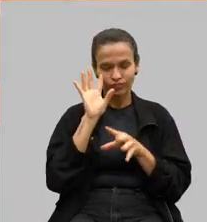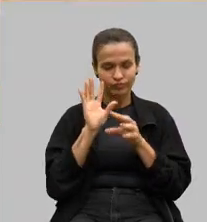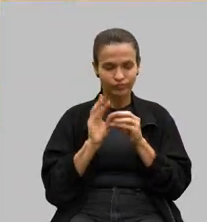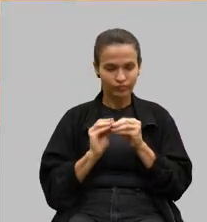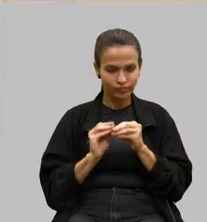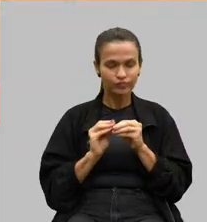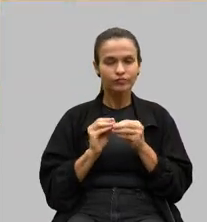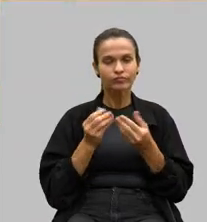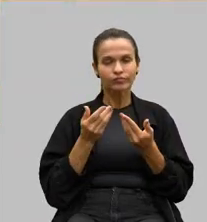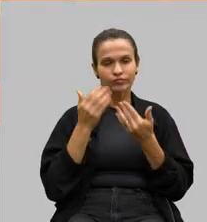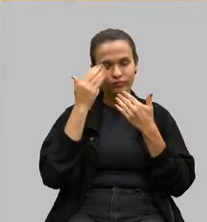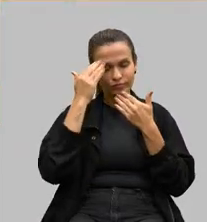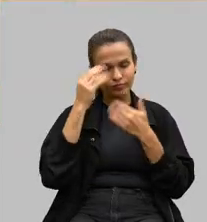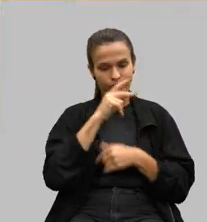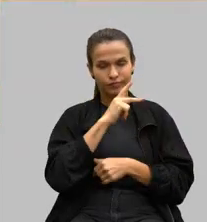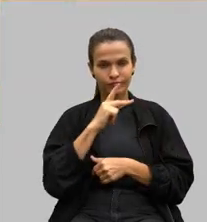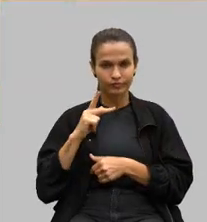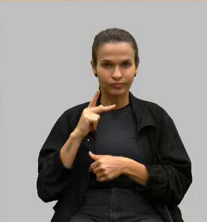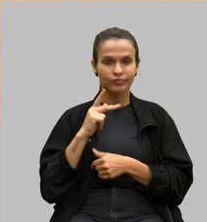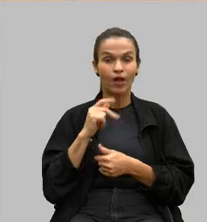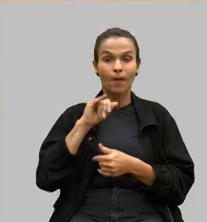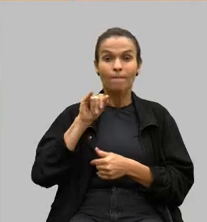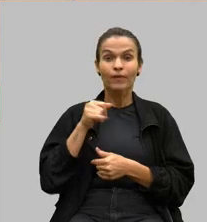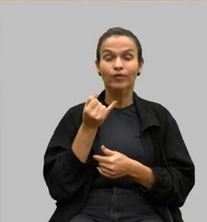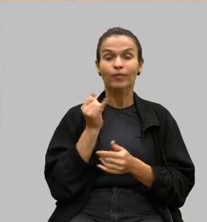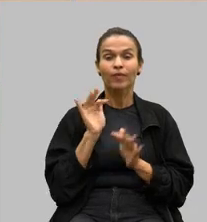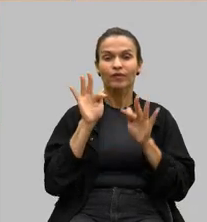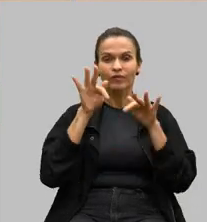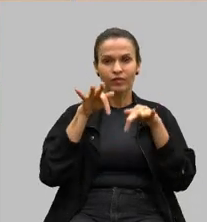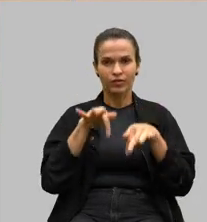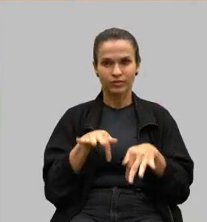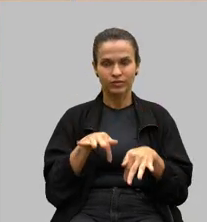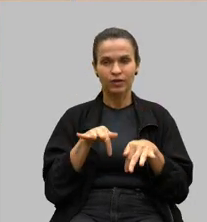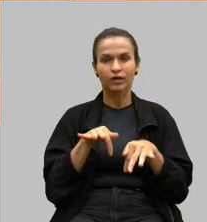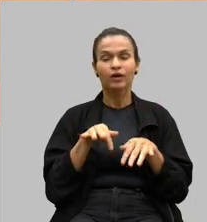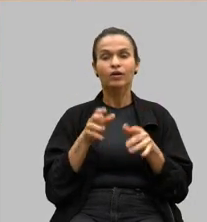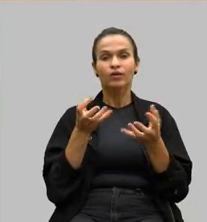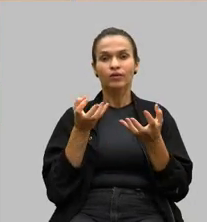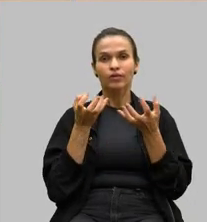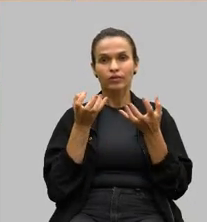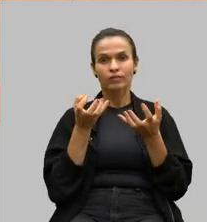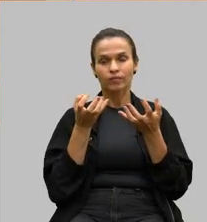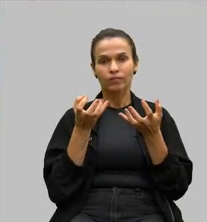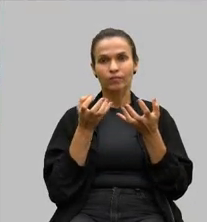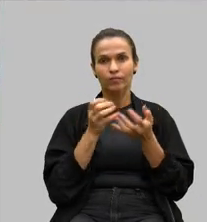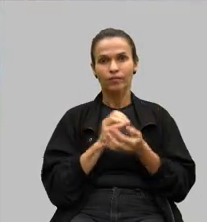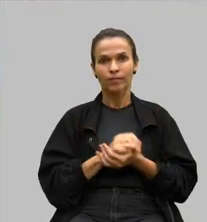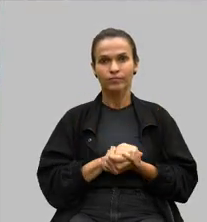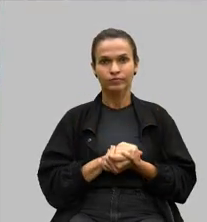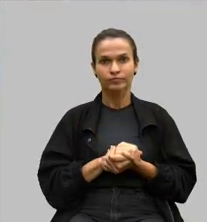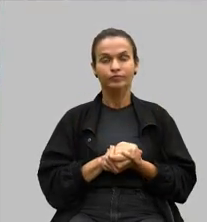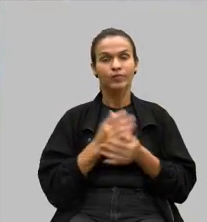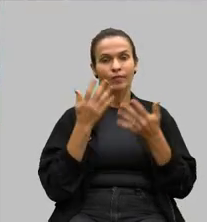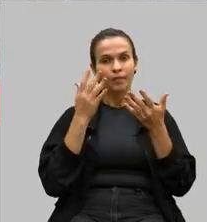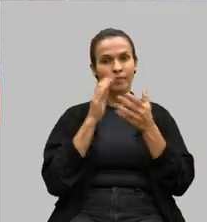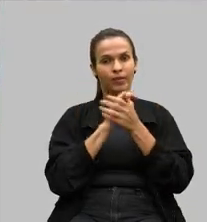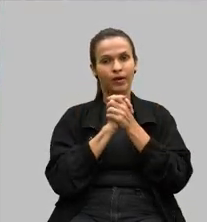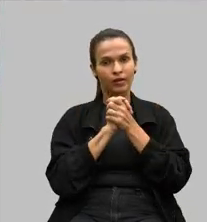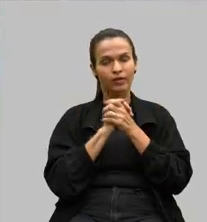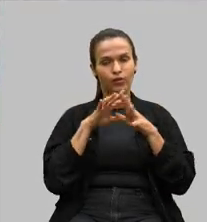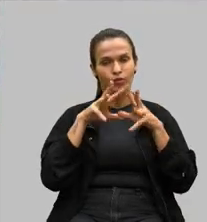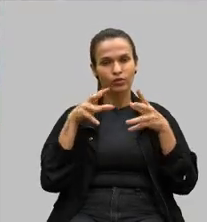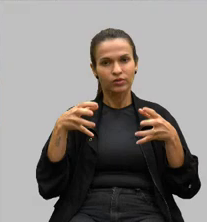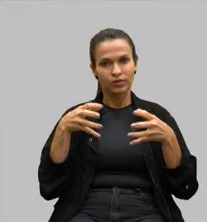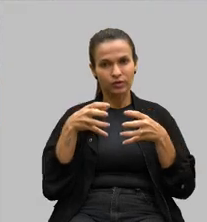sua generosidade eh aproveito para finalizar eh eu quero eh parabenizar toda a